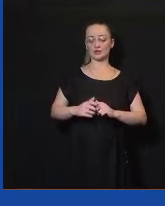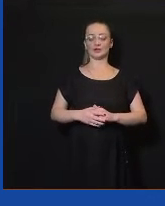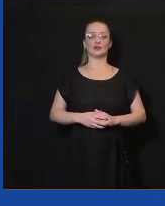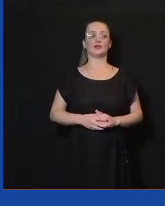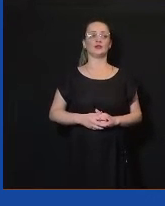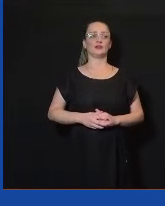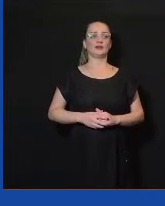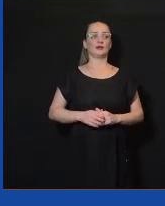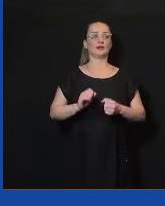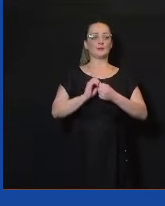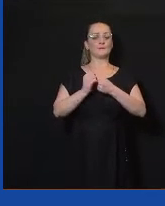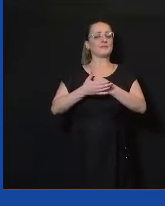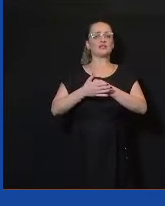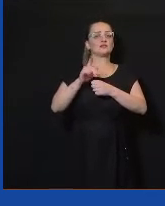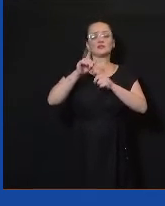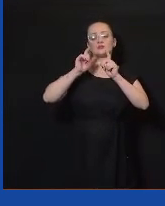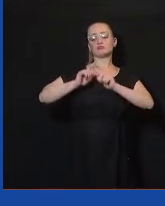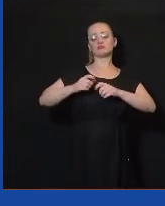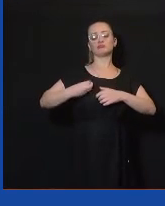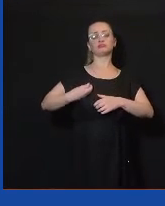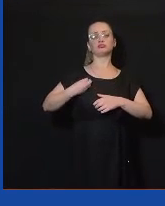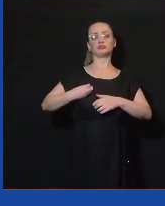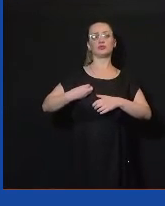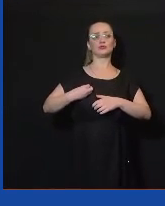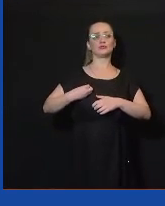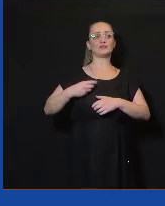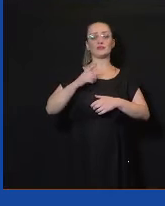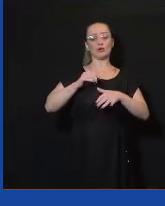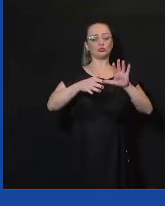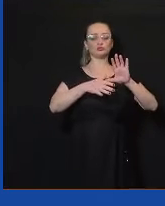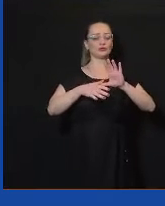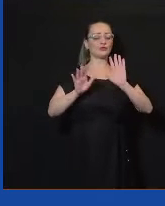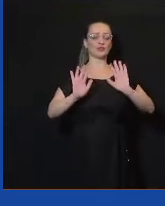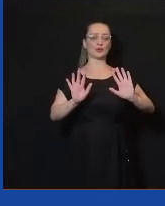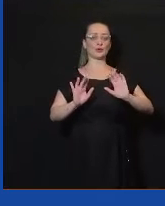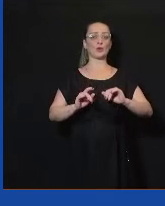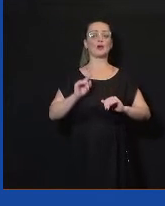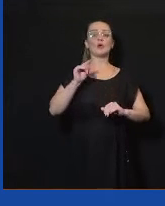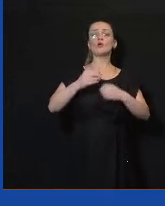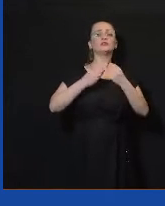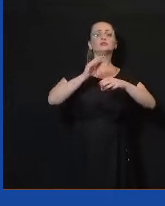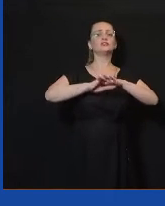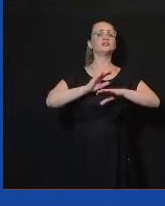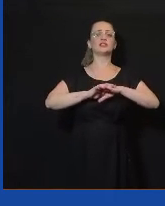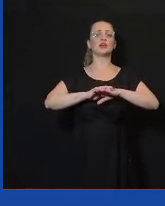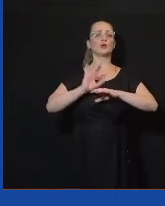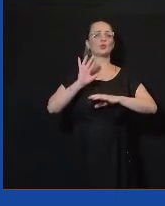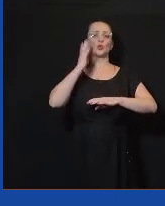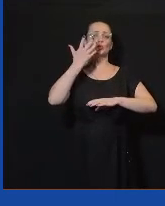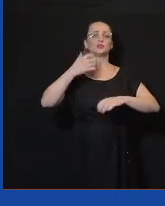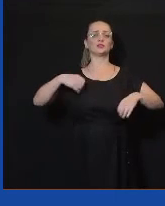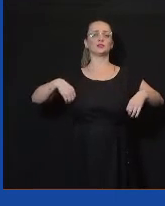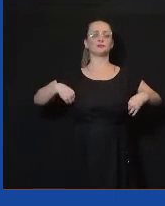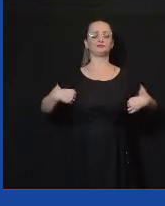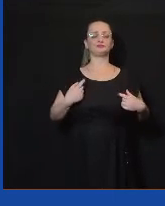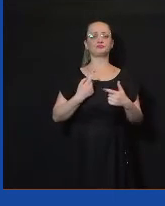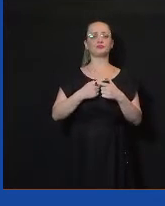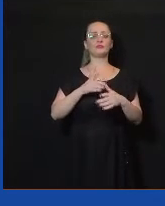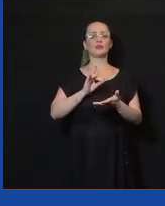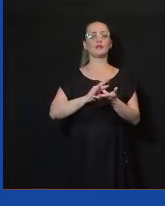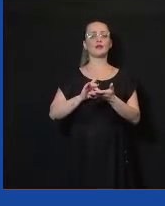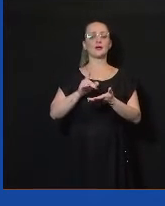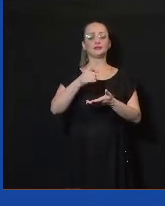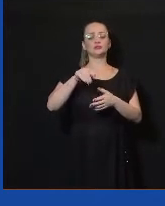na pandemia? Da onde que vocês, eu digo, não geograficamente, o que que vocês fizeram, o que aconteceu, e por que que, na verdade, vocês são três pessoas que